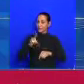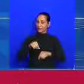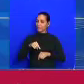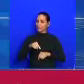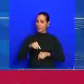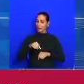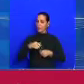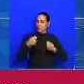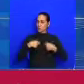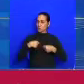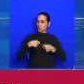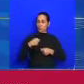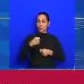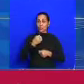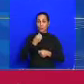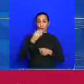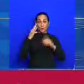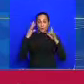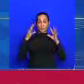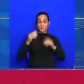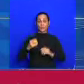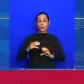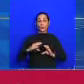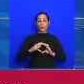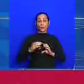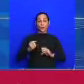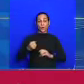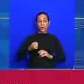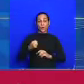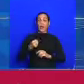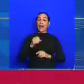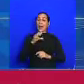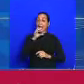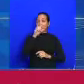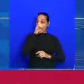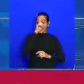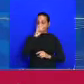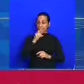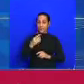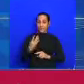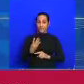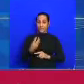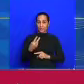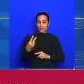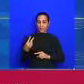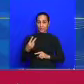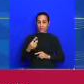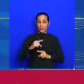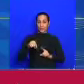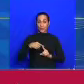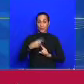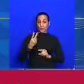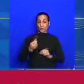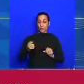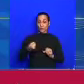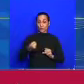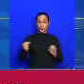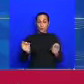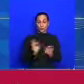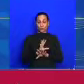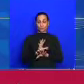É, pensamento positivo. 42, bola amarela. Mais 2